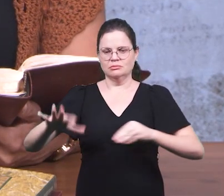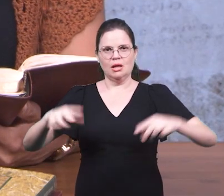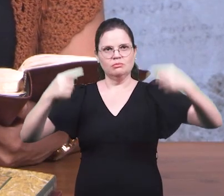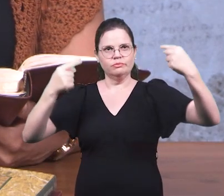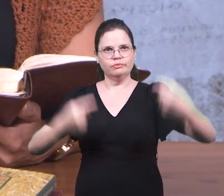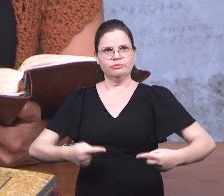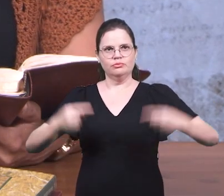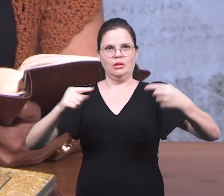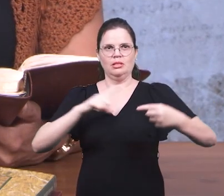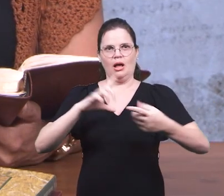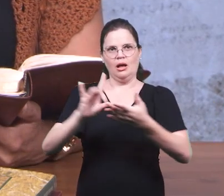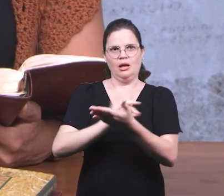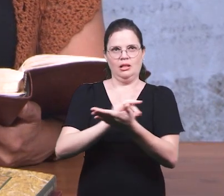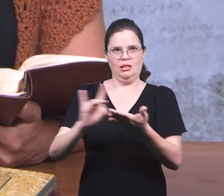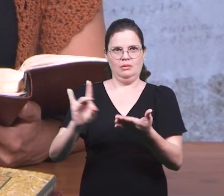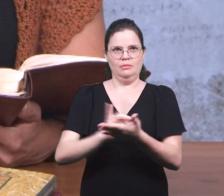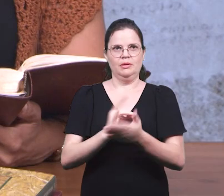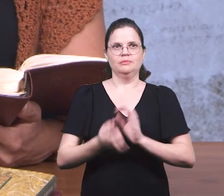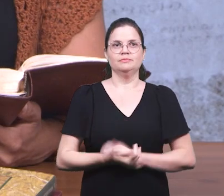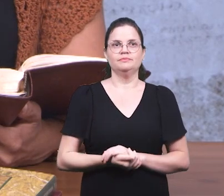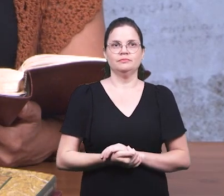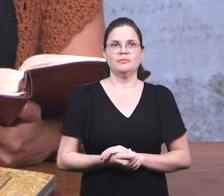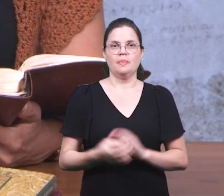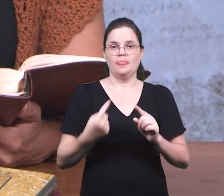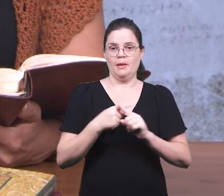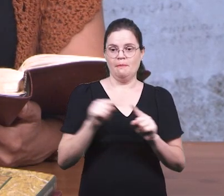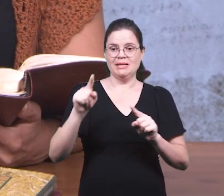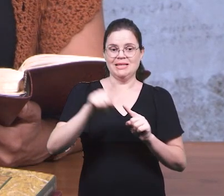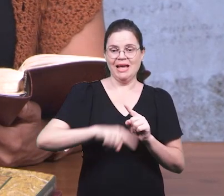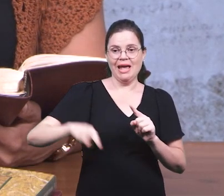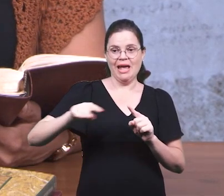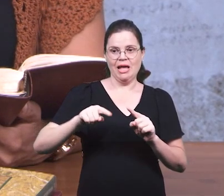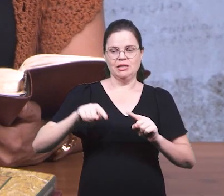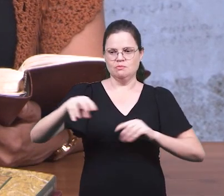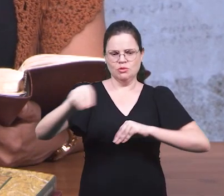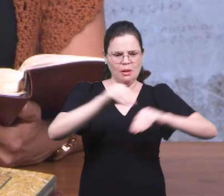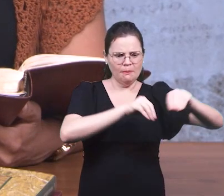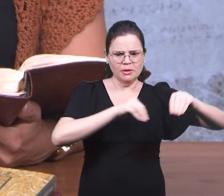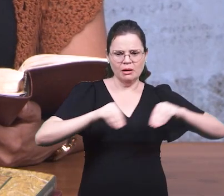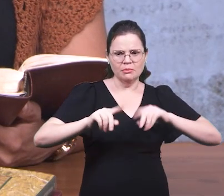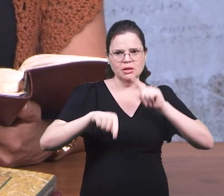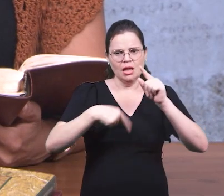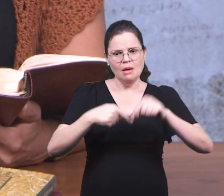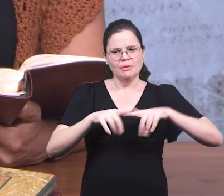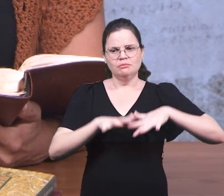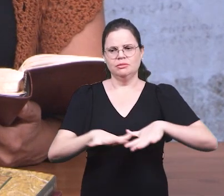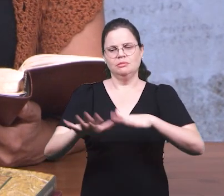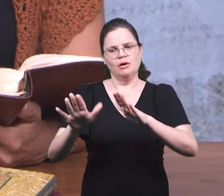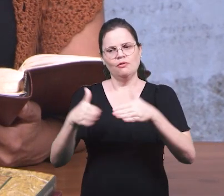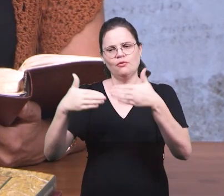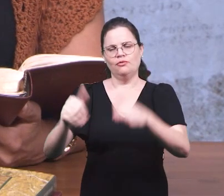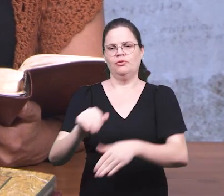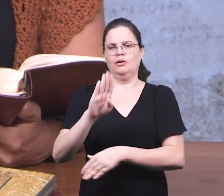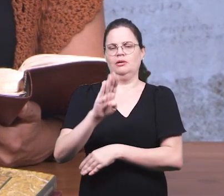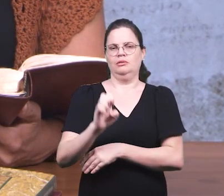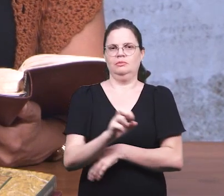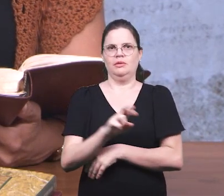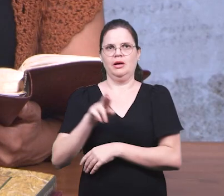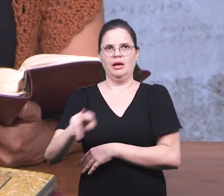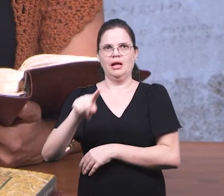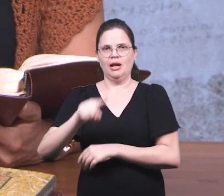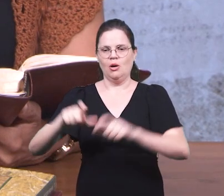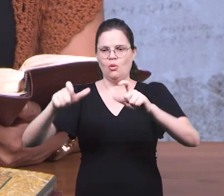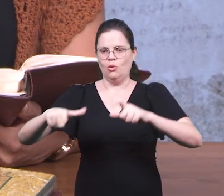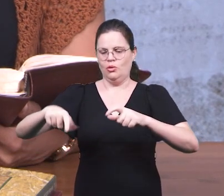aos termos de Moabe. E dali partiram para Beer. Este é o poço do qual o Senhor disse